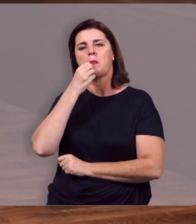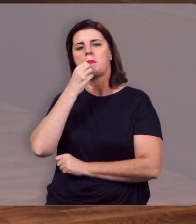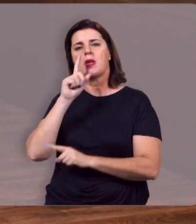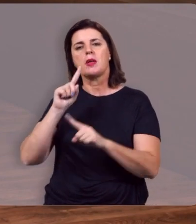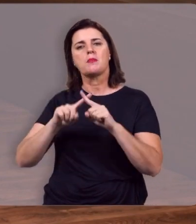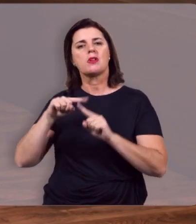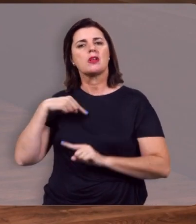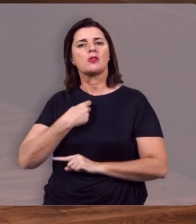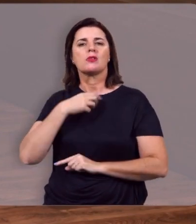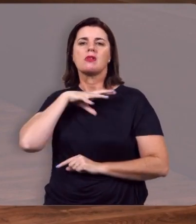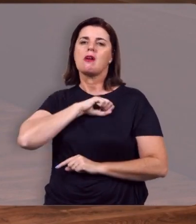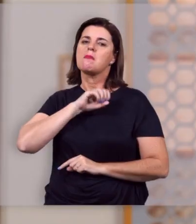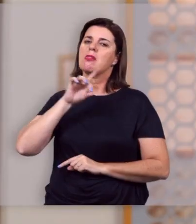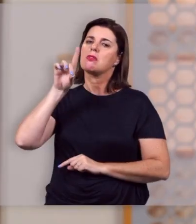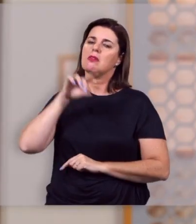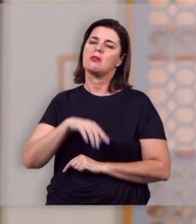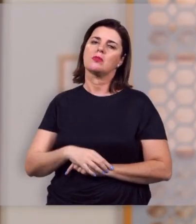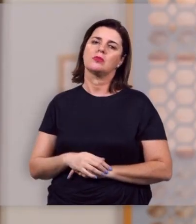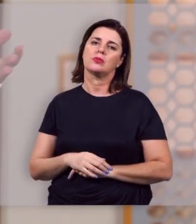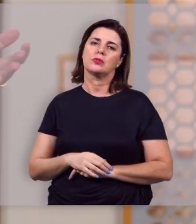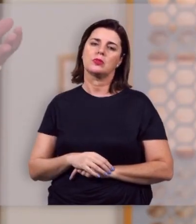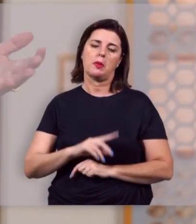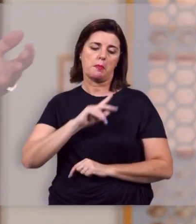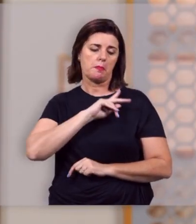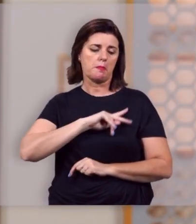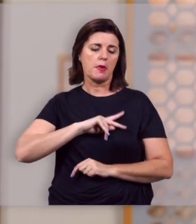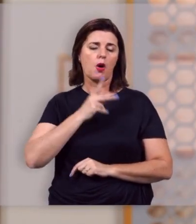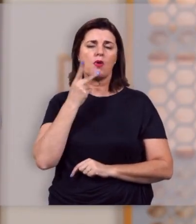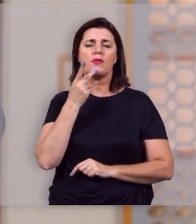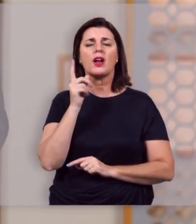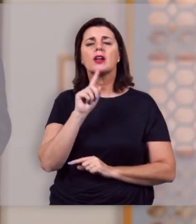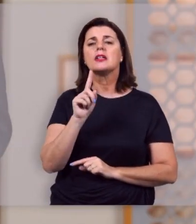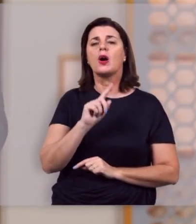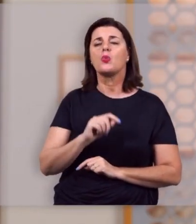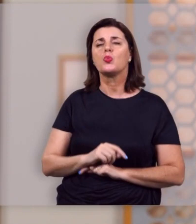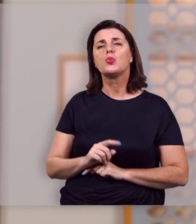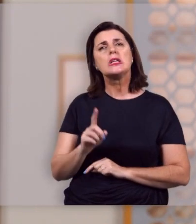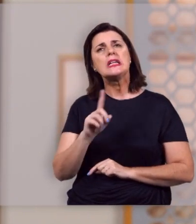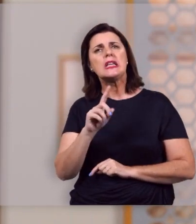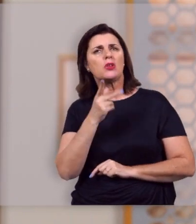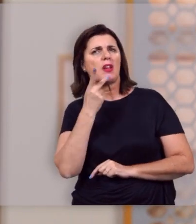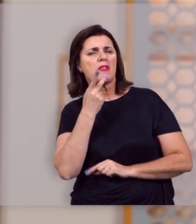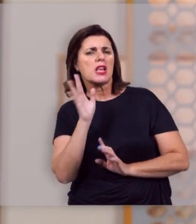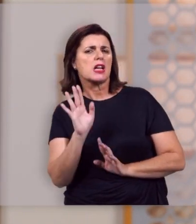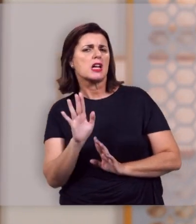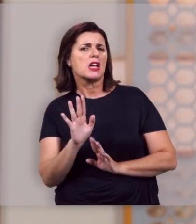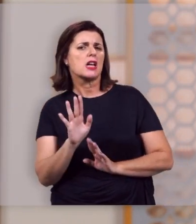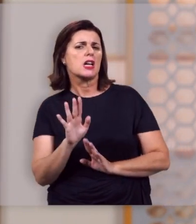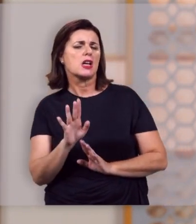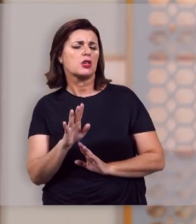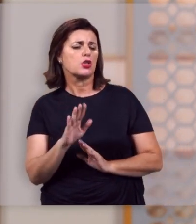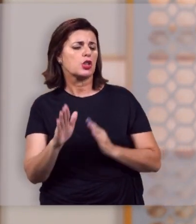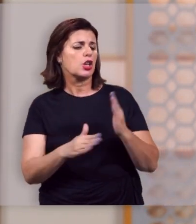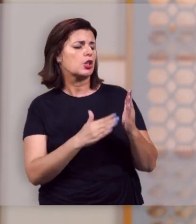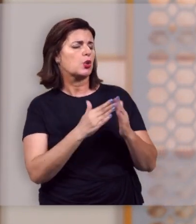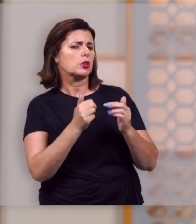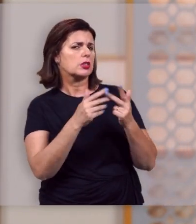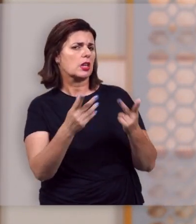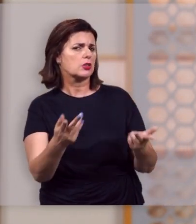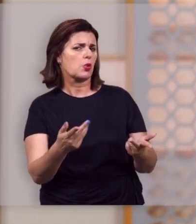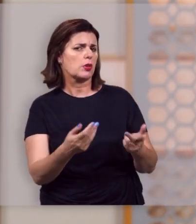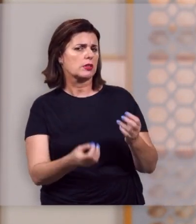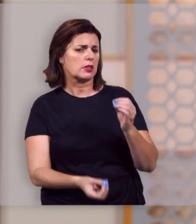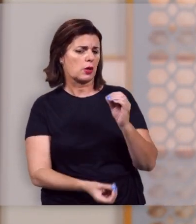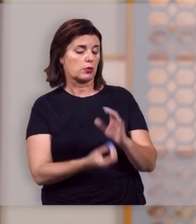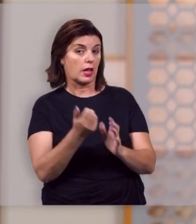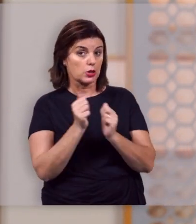Deus. Bom, mas o que Paulo não está dizendo? Paulo não está dizendo que todas as coisas que acontecem com